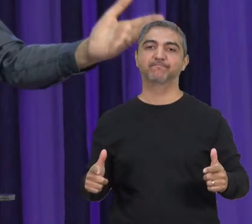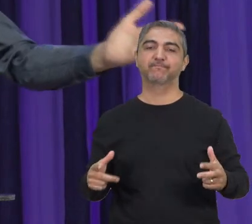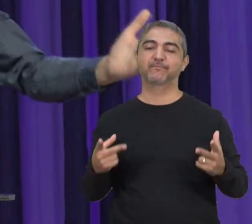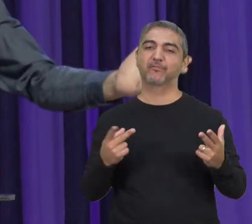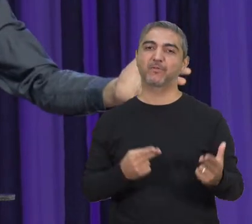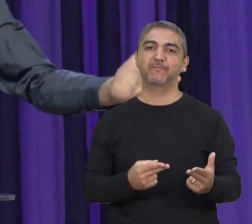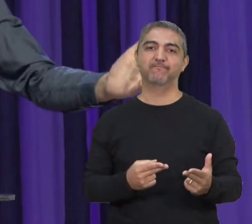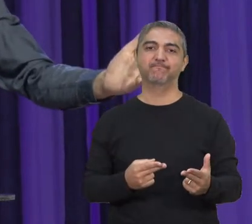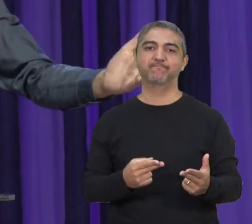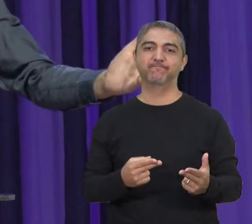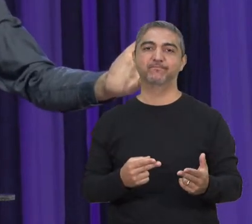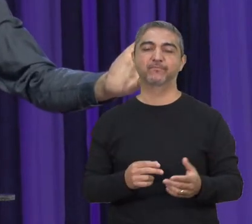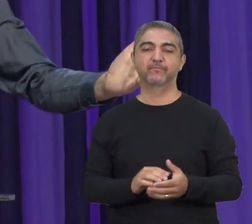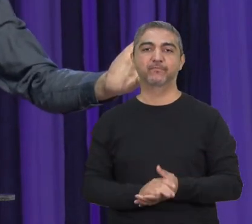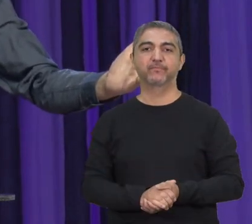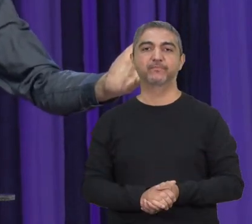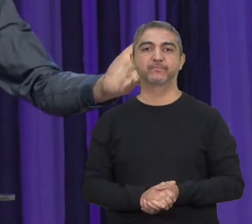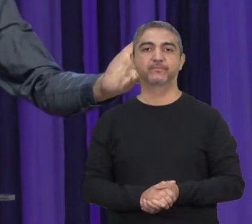A não ser